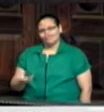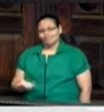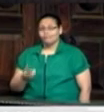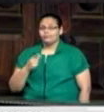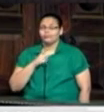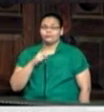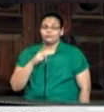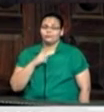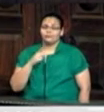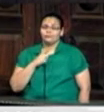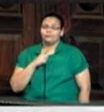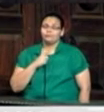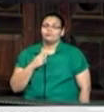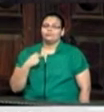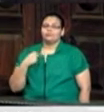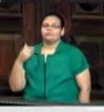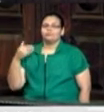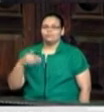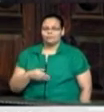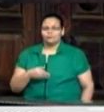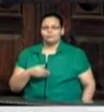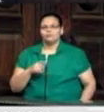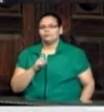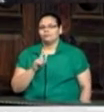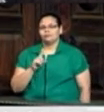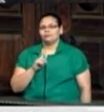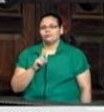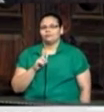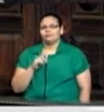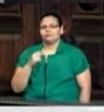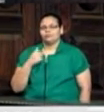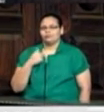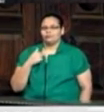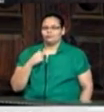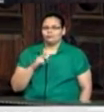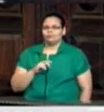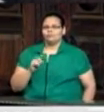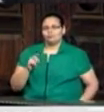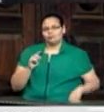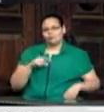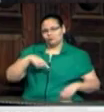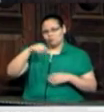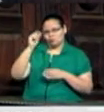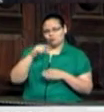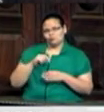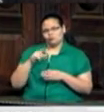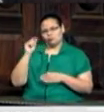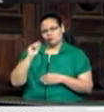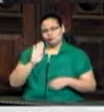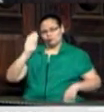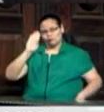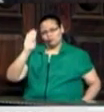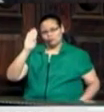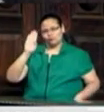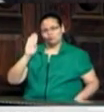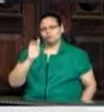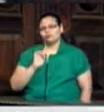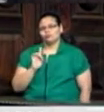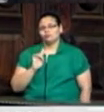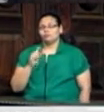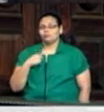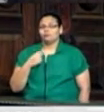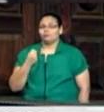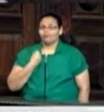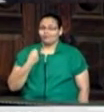Mas eu tenho trazido aqui, não o meu imaginário, mas sim os números